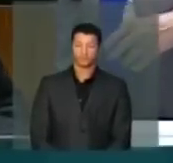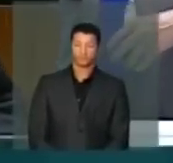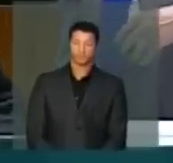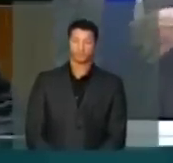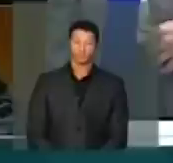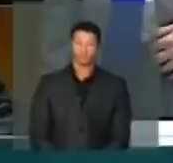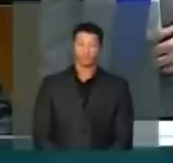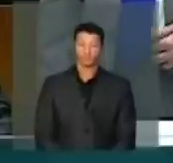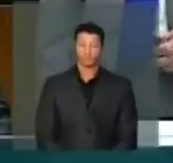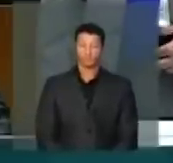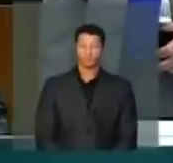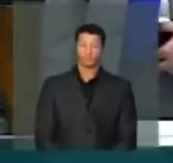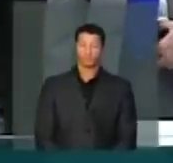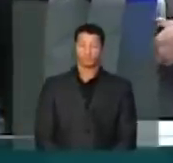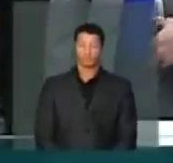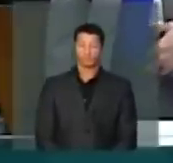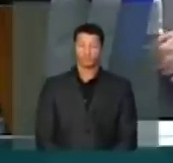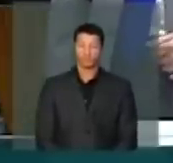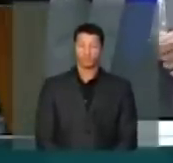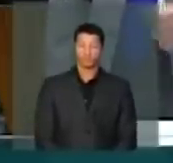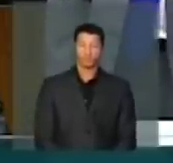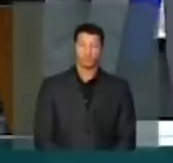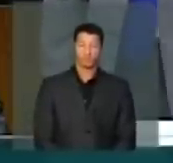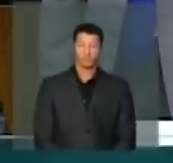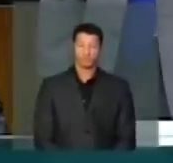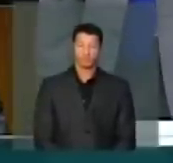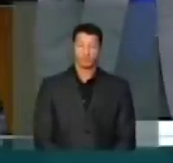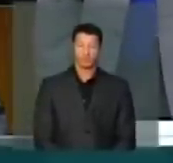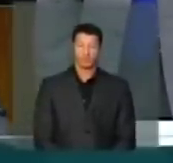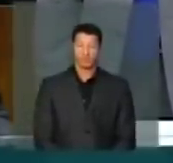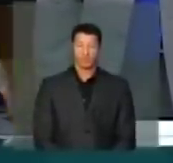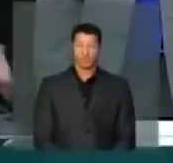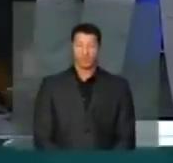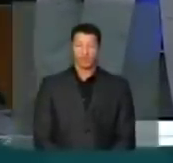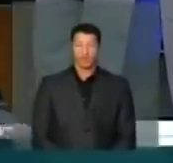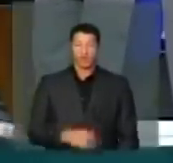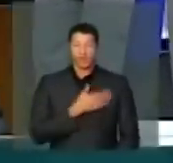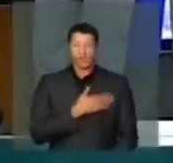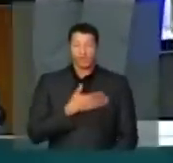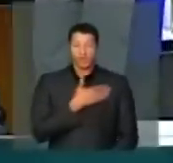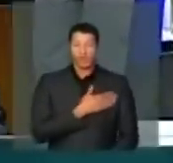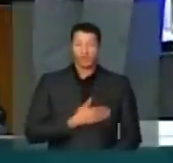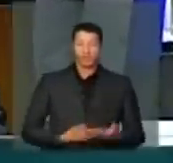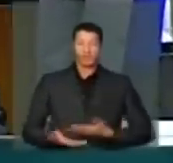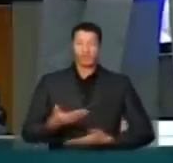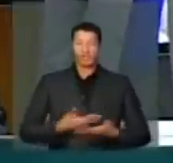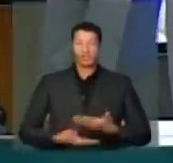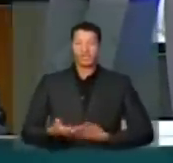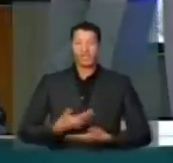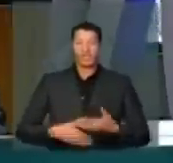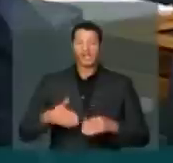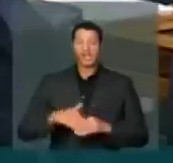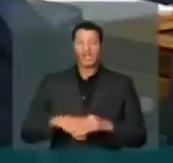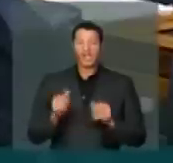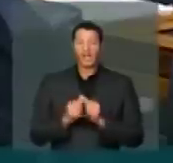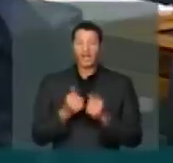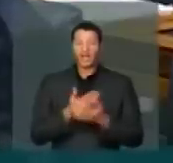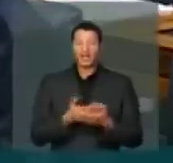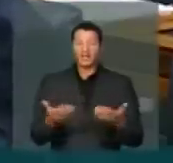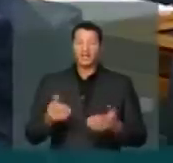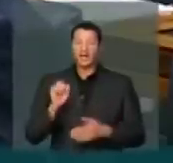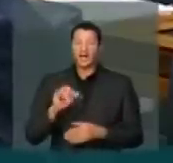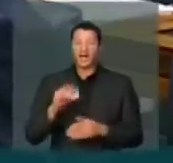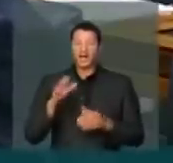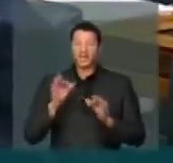Deputado Otávio Leite. Senhor presidente, senhores deputados, gostaria de compartilhar uma reflexão breve com todos os senhores.